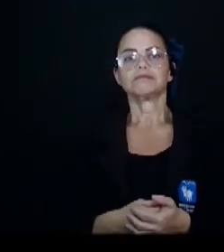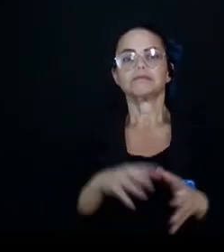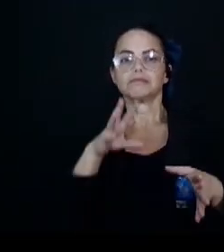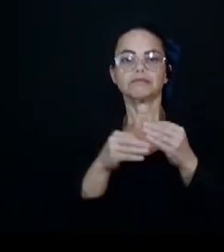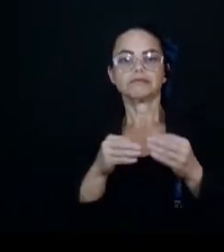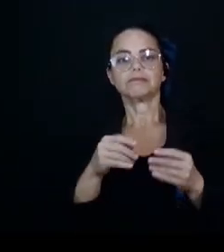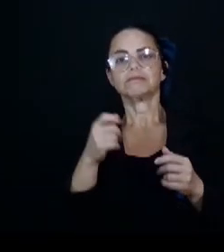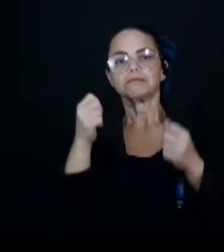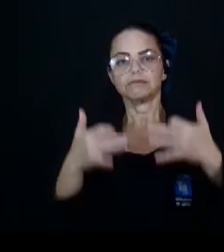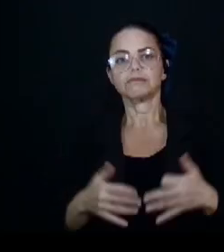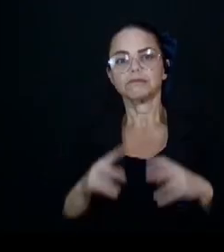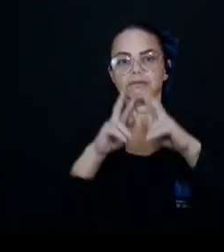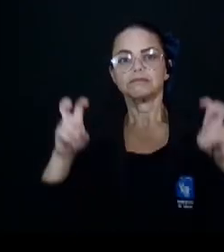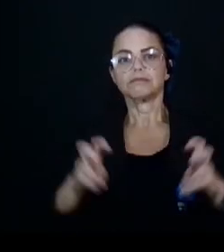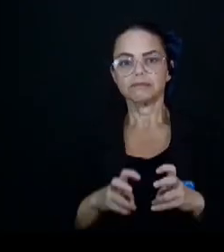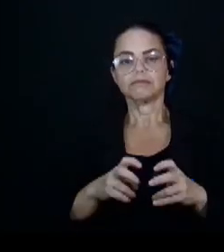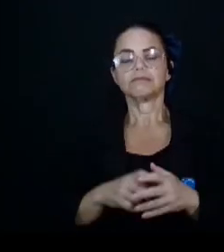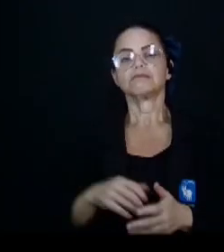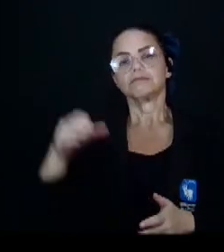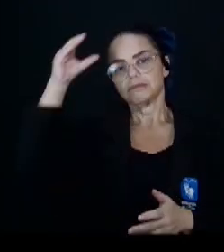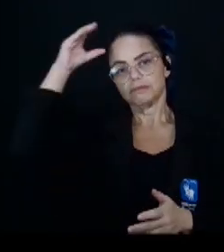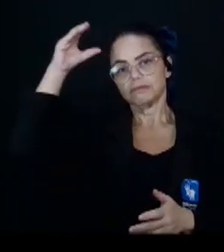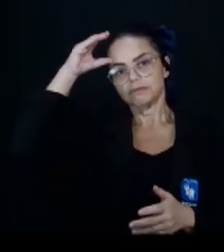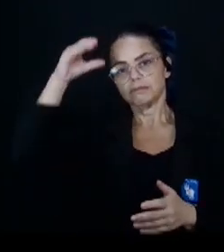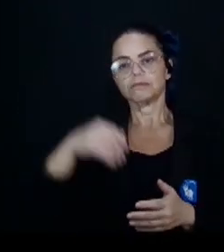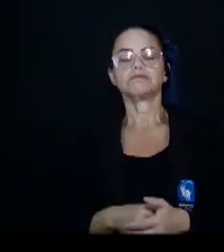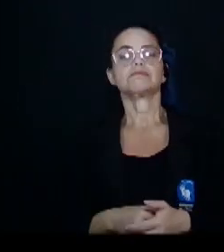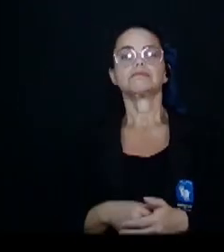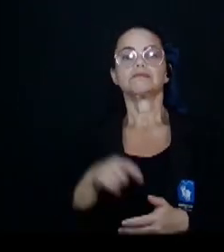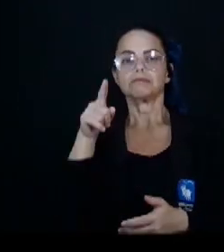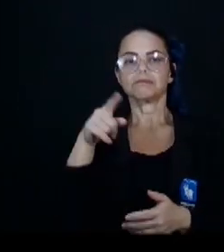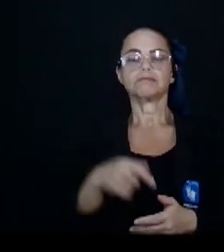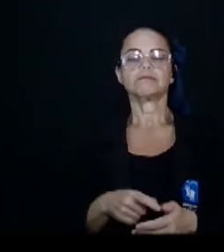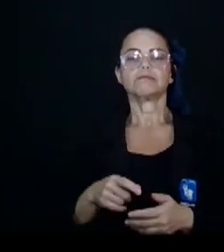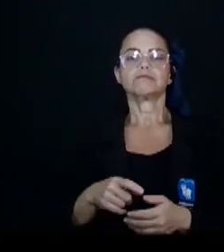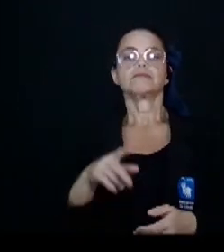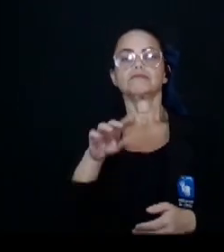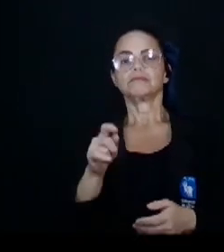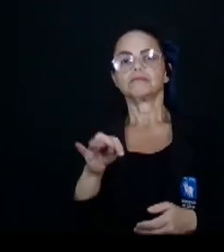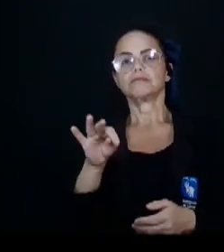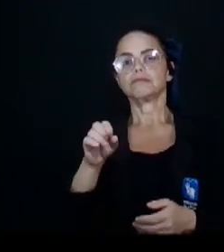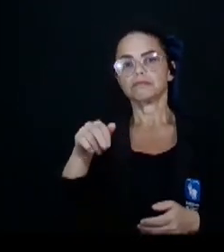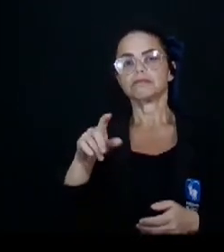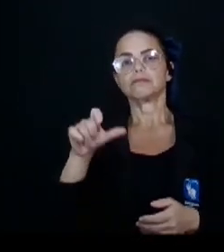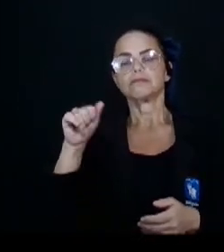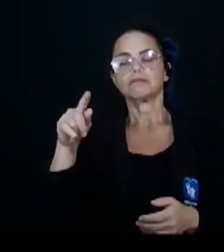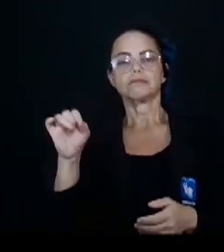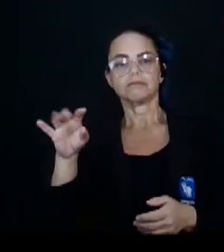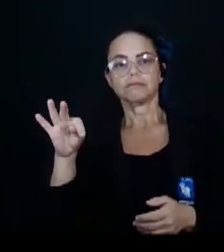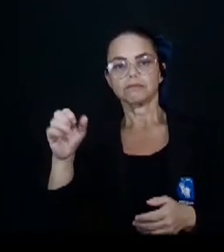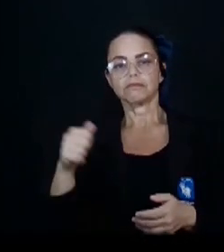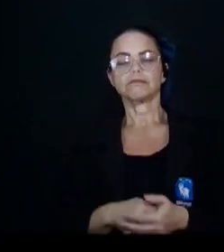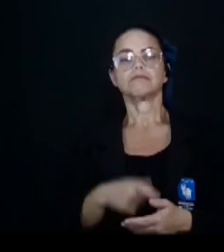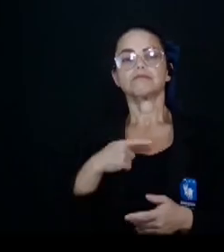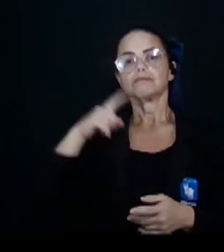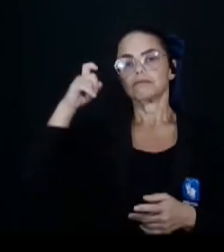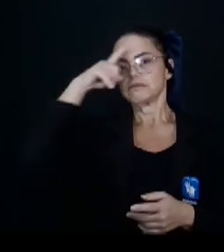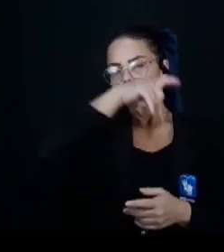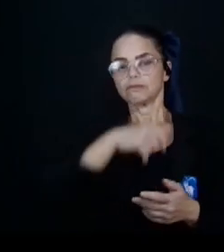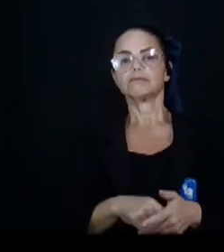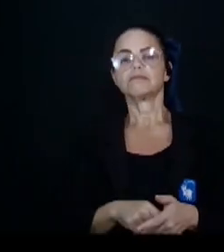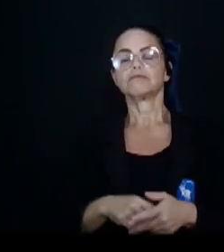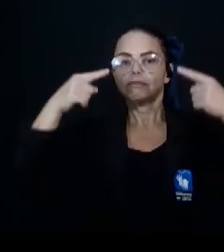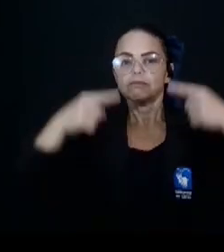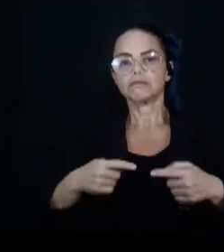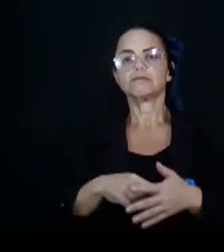essa conscientização, né, você como hematologista, quais são as dificuldades e os desafios mesmo, né,